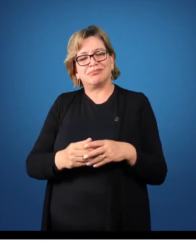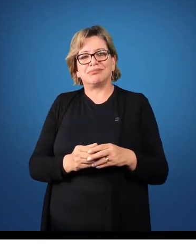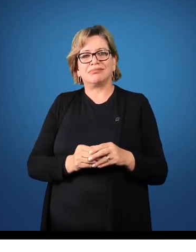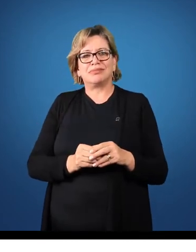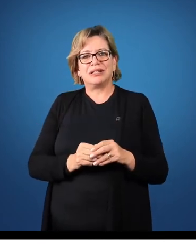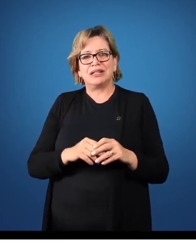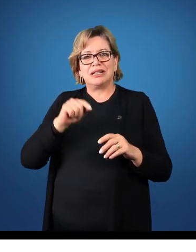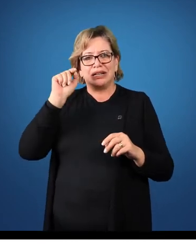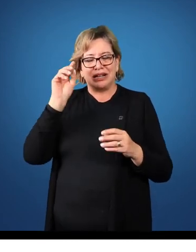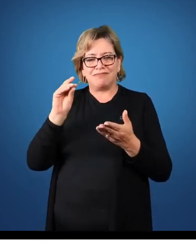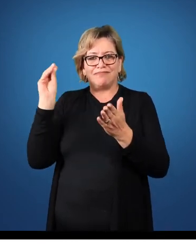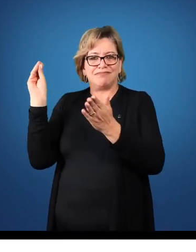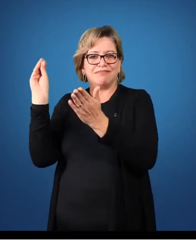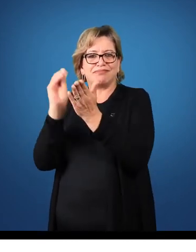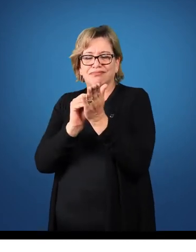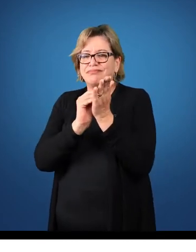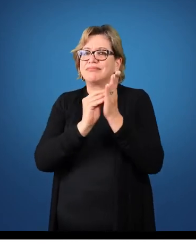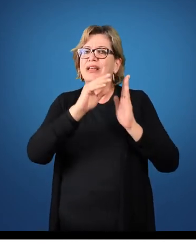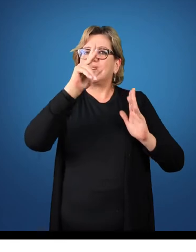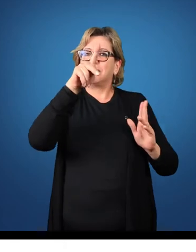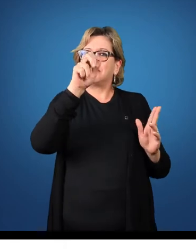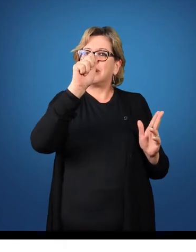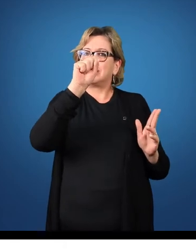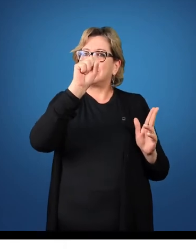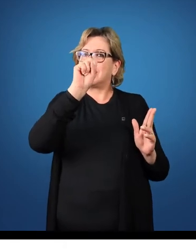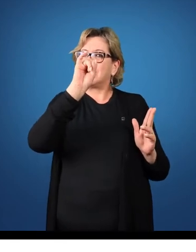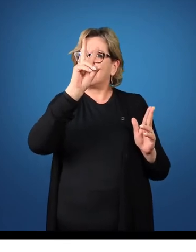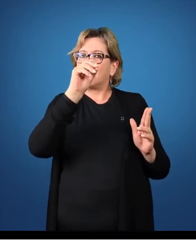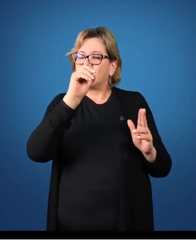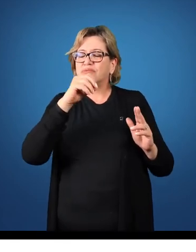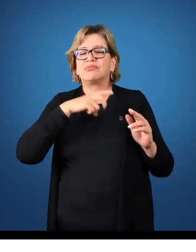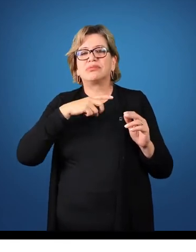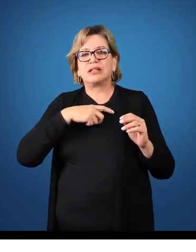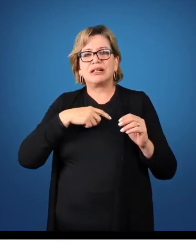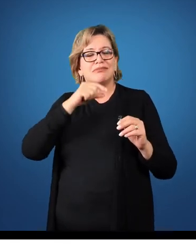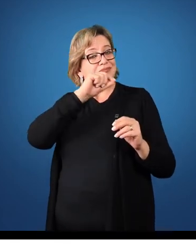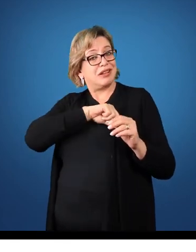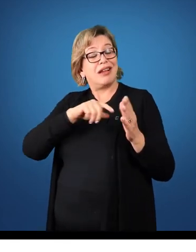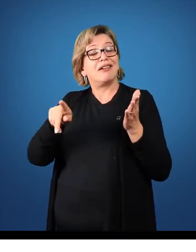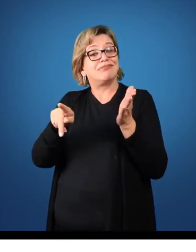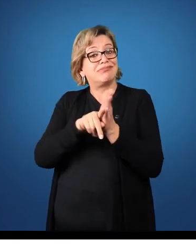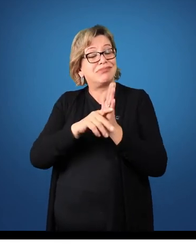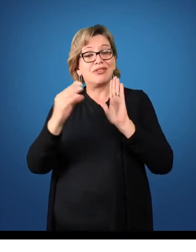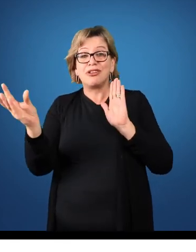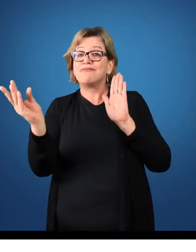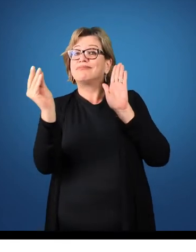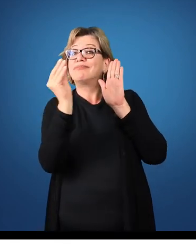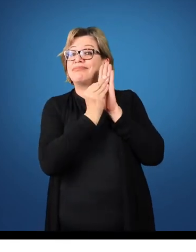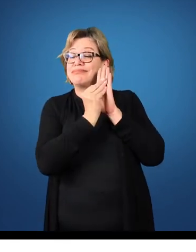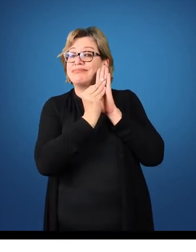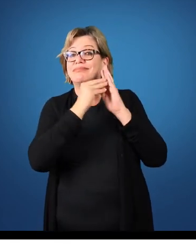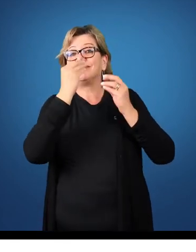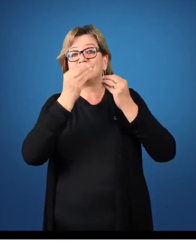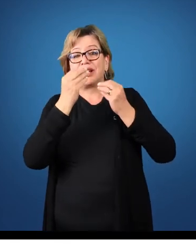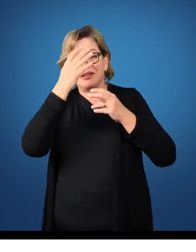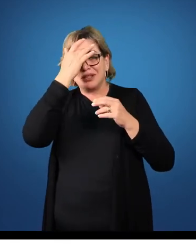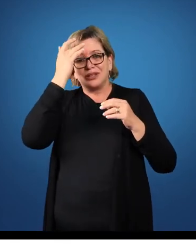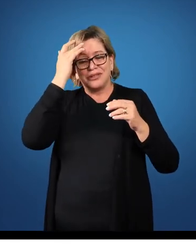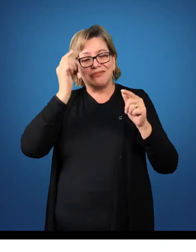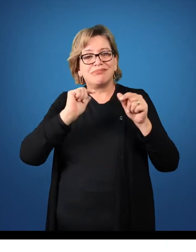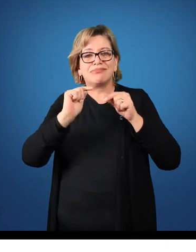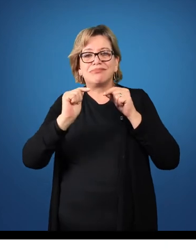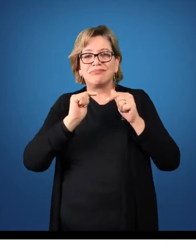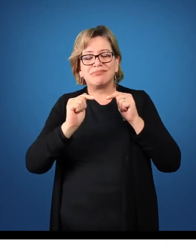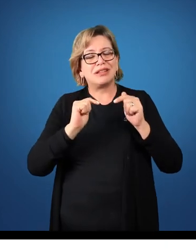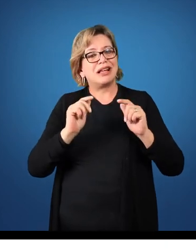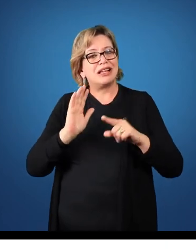Então, lá no meu passivo, eu tenho uma conta salários a pagar, que refere-se ao salário dos funcionários que trabalharam nesse